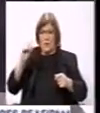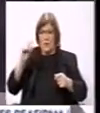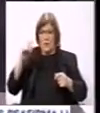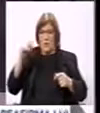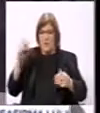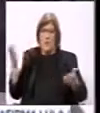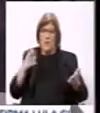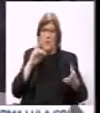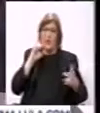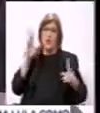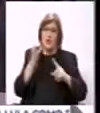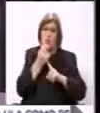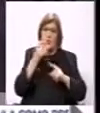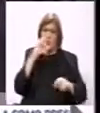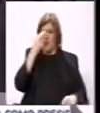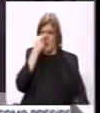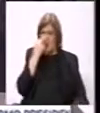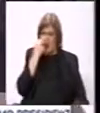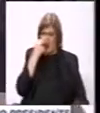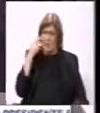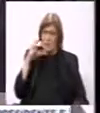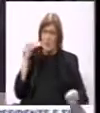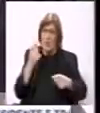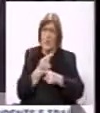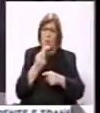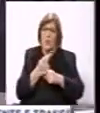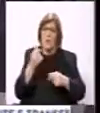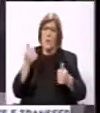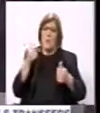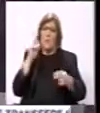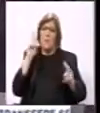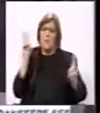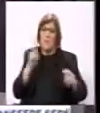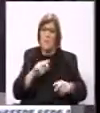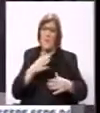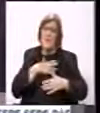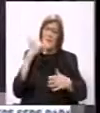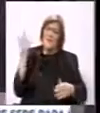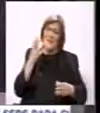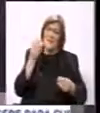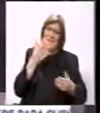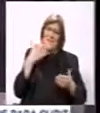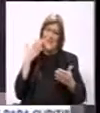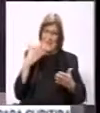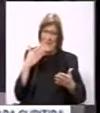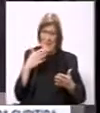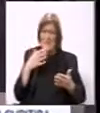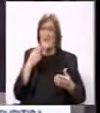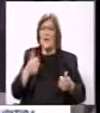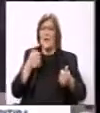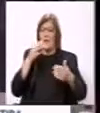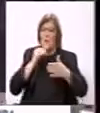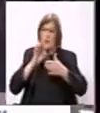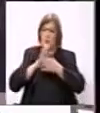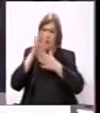descobrir em guimarães muitas coisas boas pra trás e ver caixa que foi mostrar que os dois muito obrigada votos de muito sucesso para